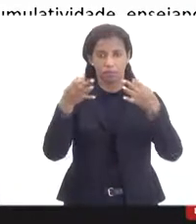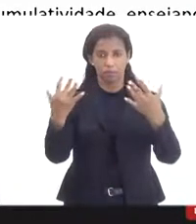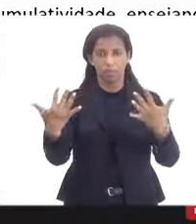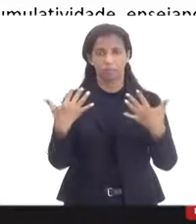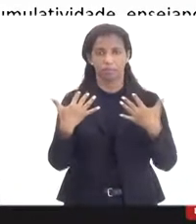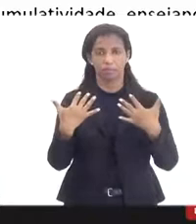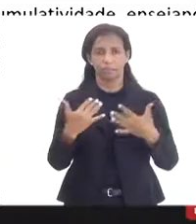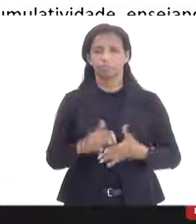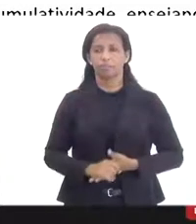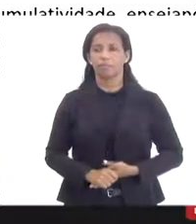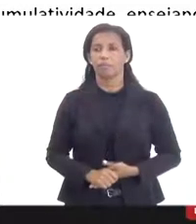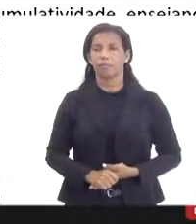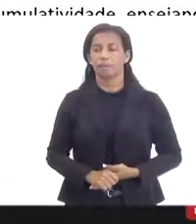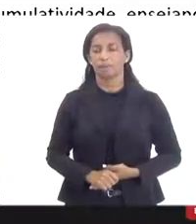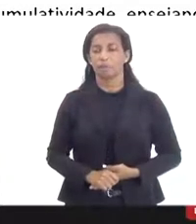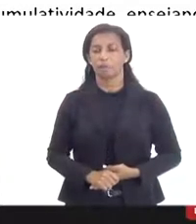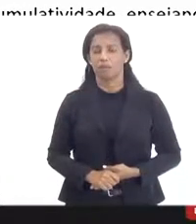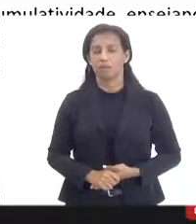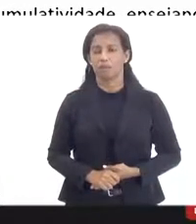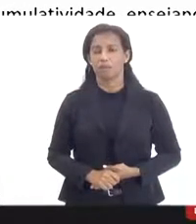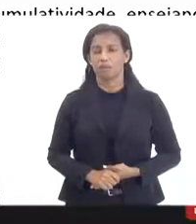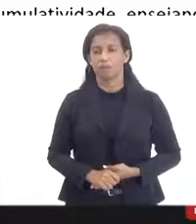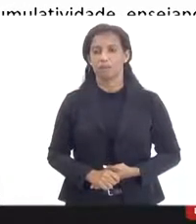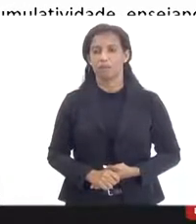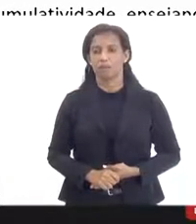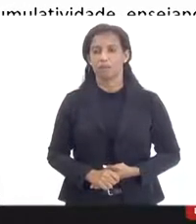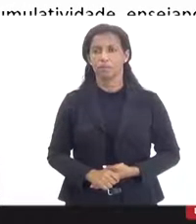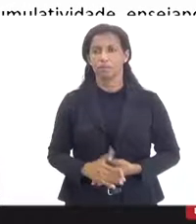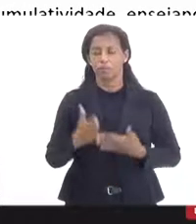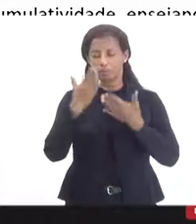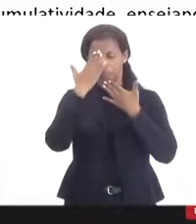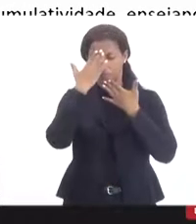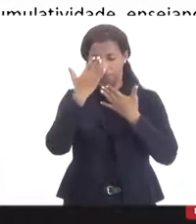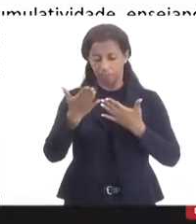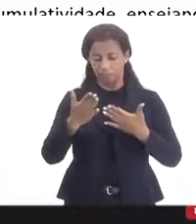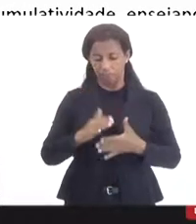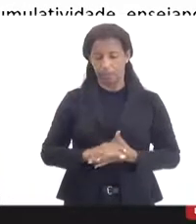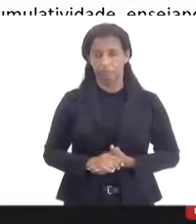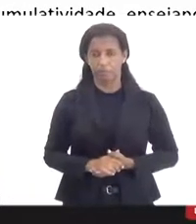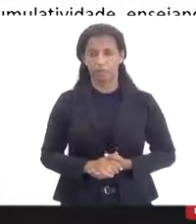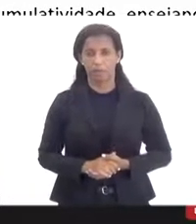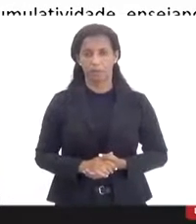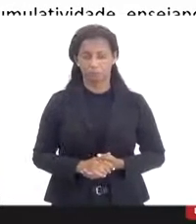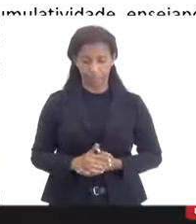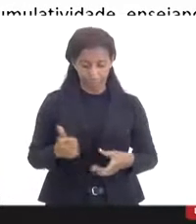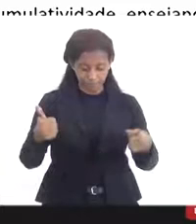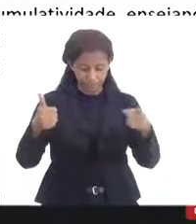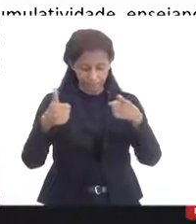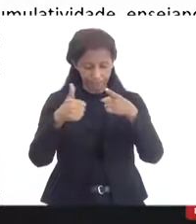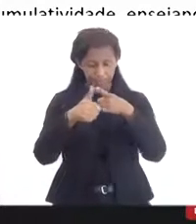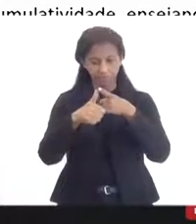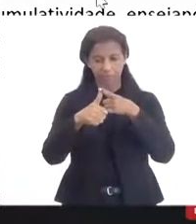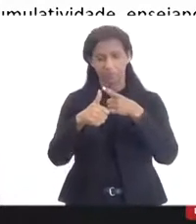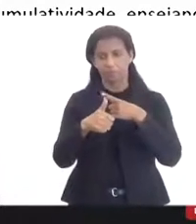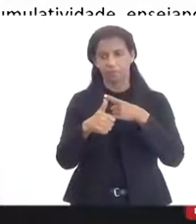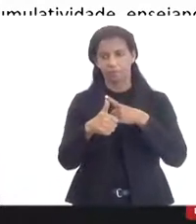me coloco aí à disposição para o que for necessário. Muito obrigado. Primeiro,